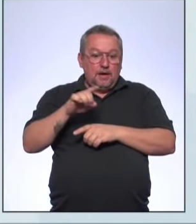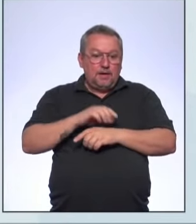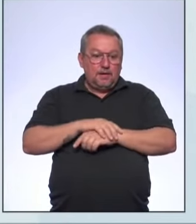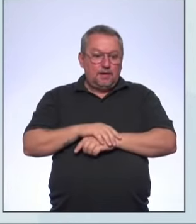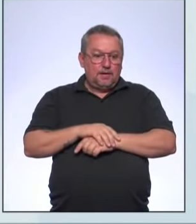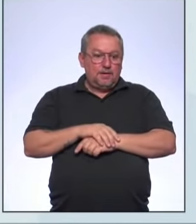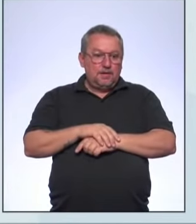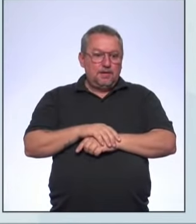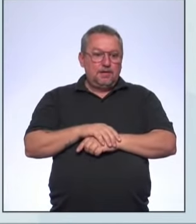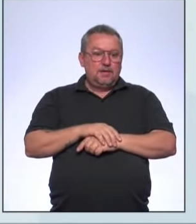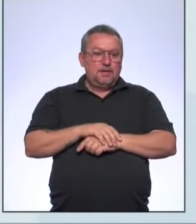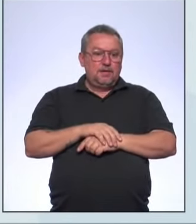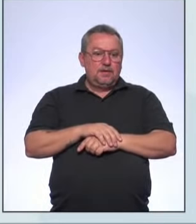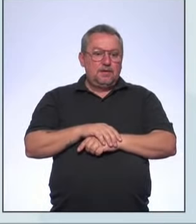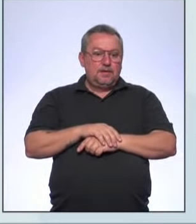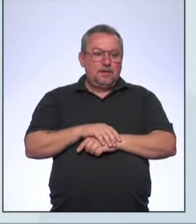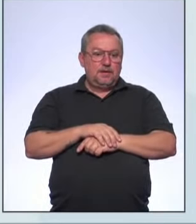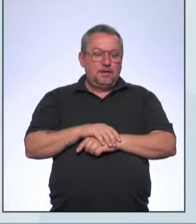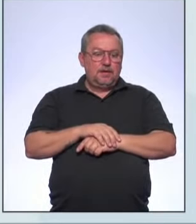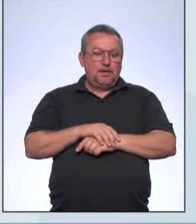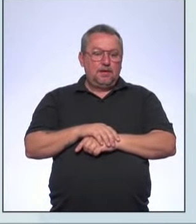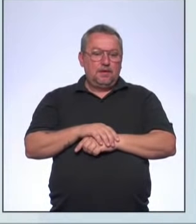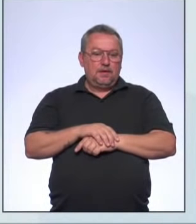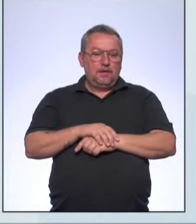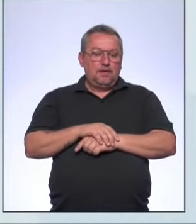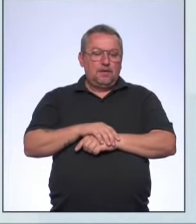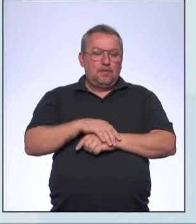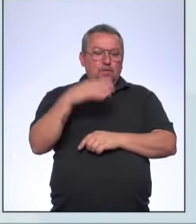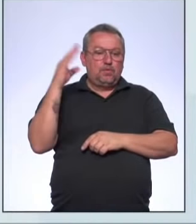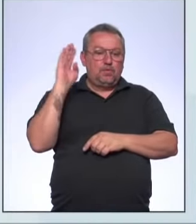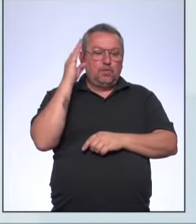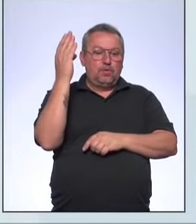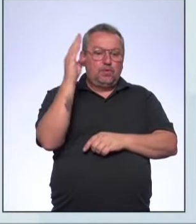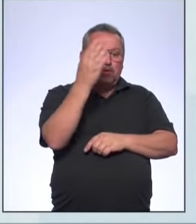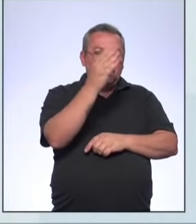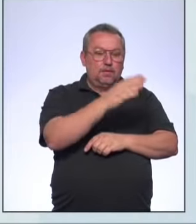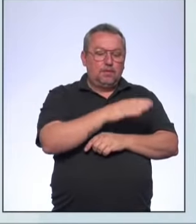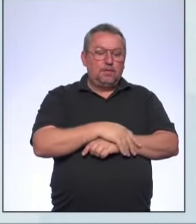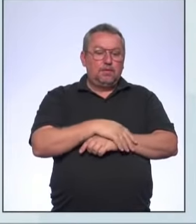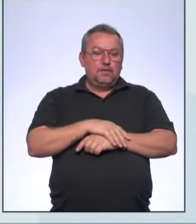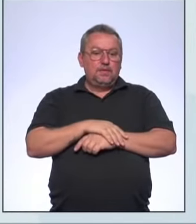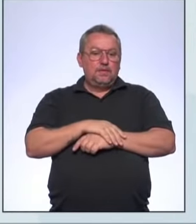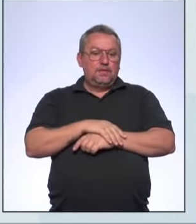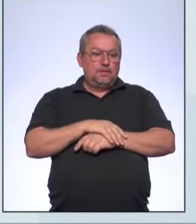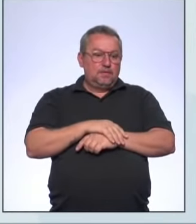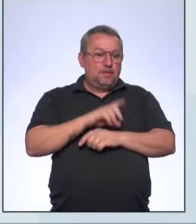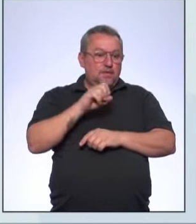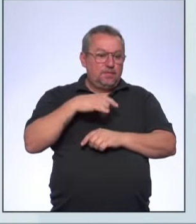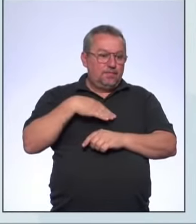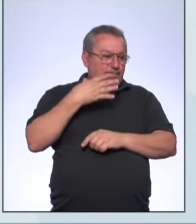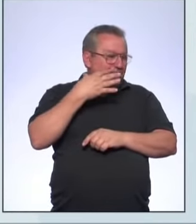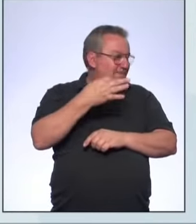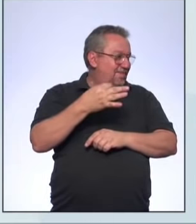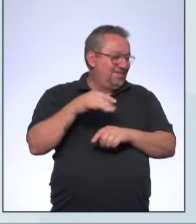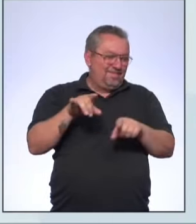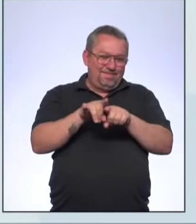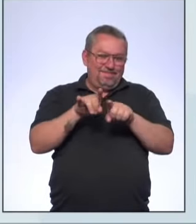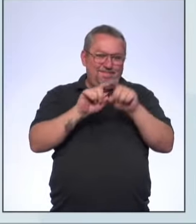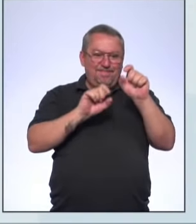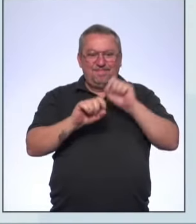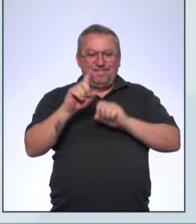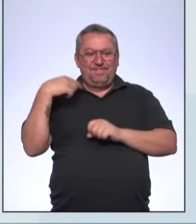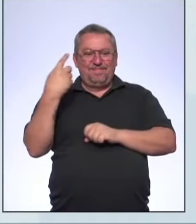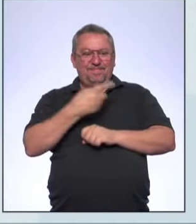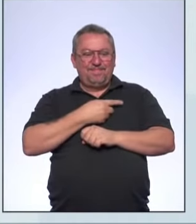confundir com todos e que é o saco a shark tubarão salamander vocês observarem aqui